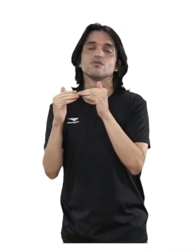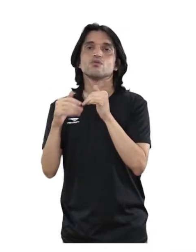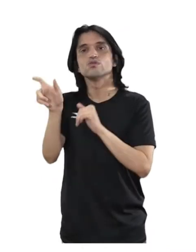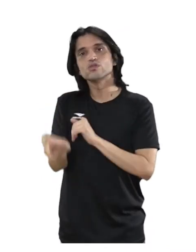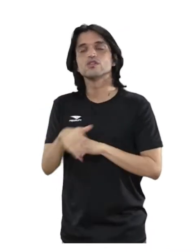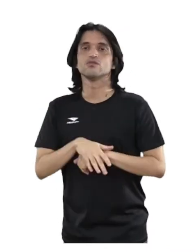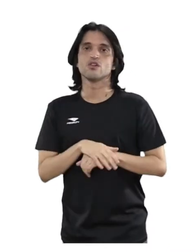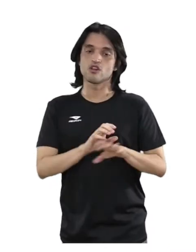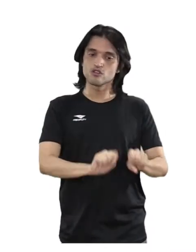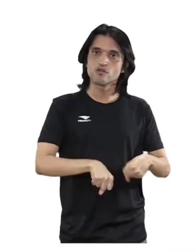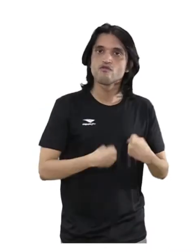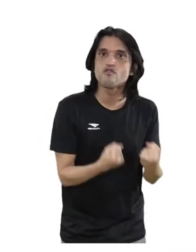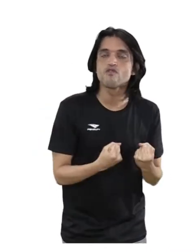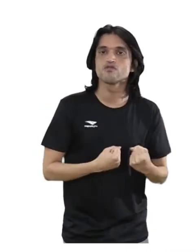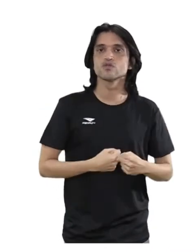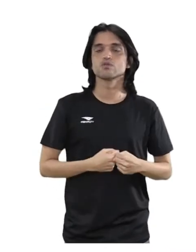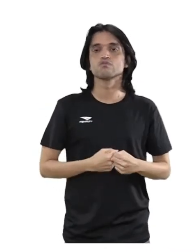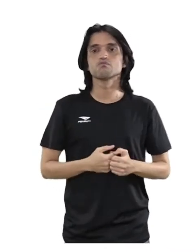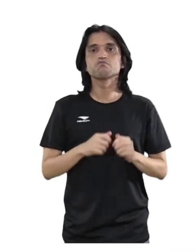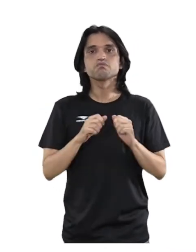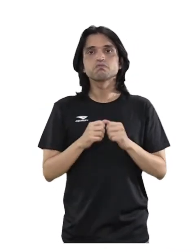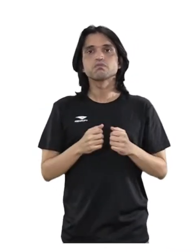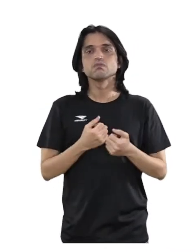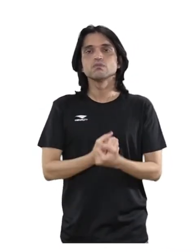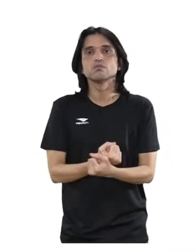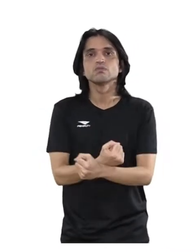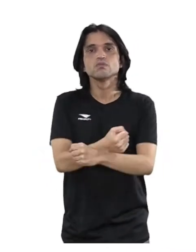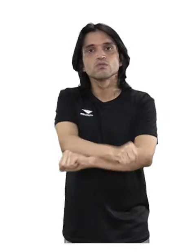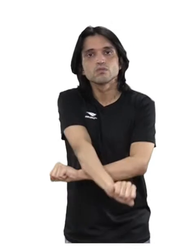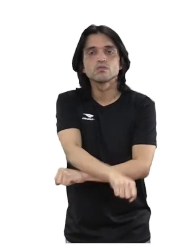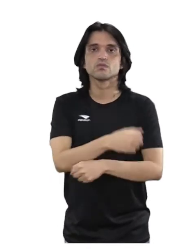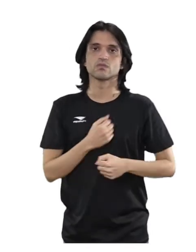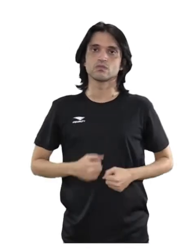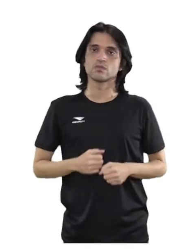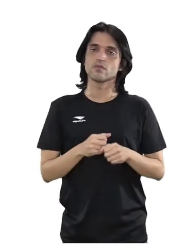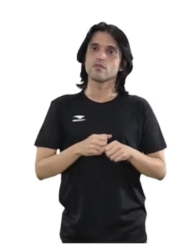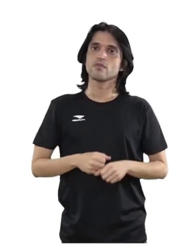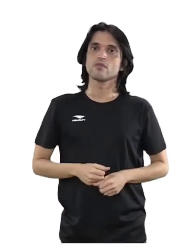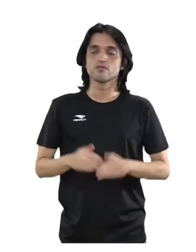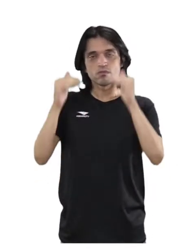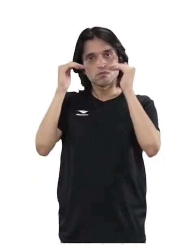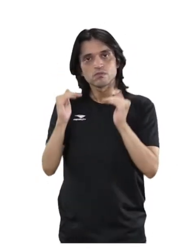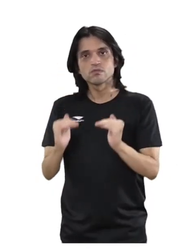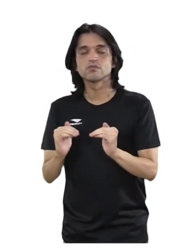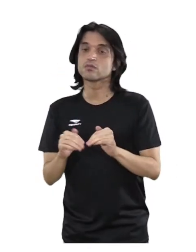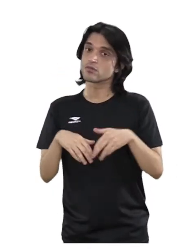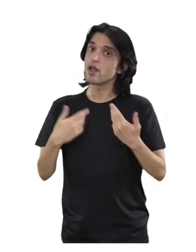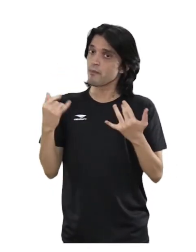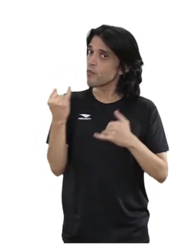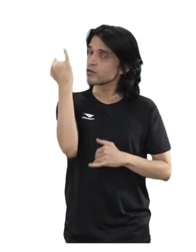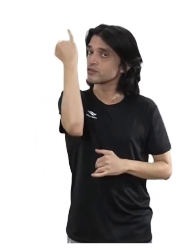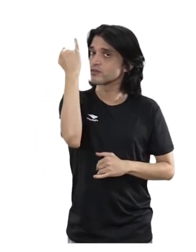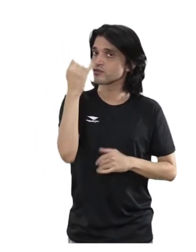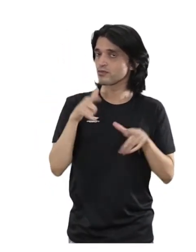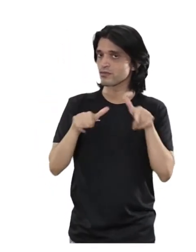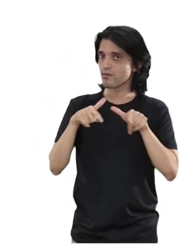trabalho. Aí, percebam só, há um sujeito composto, mais um verbo de